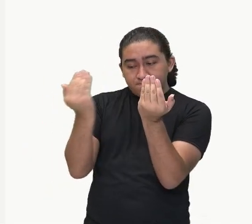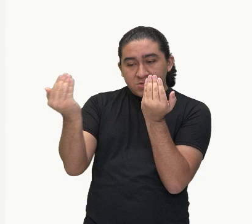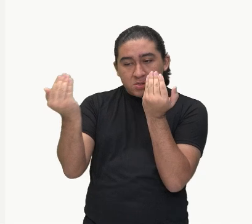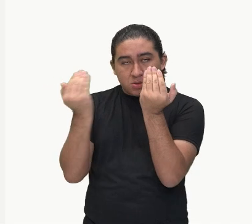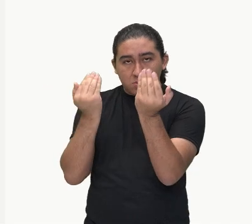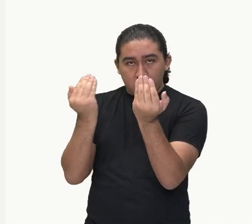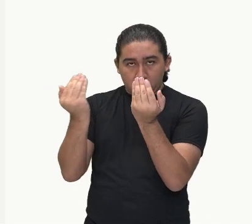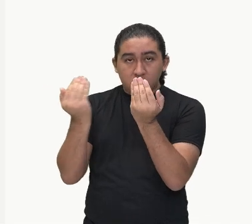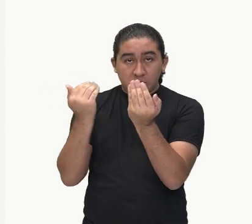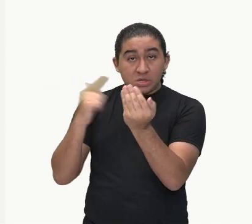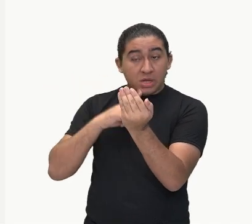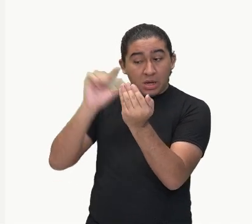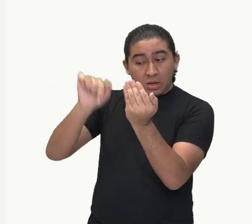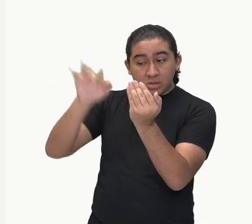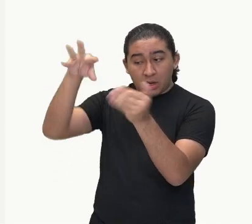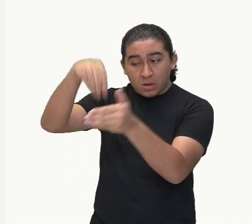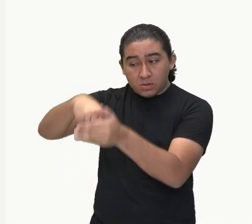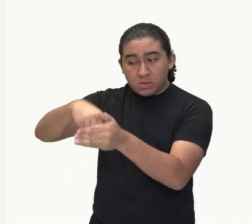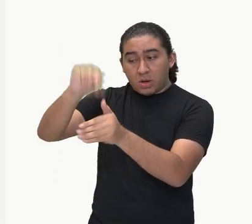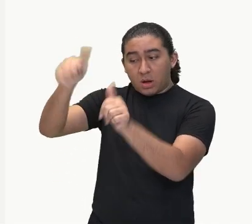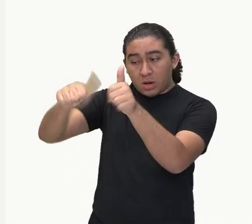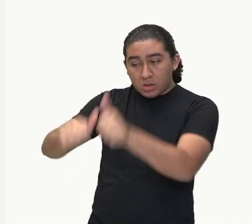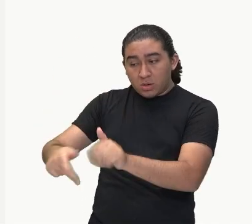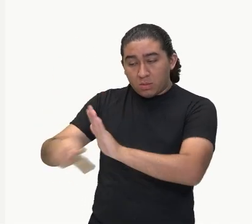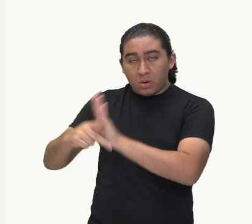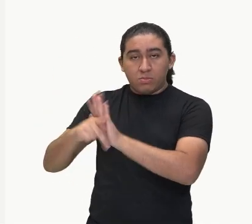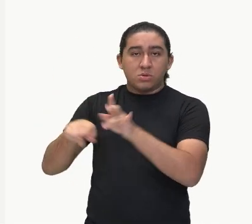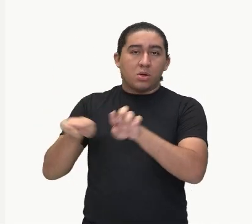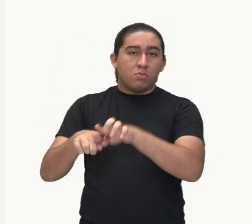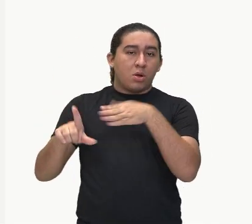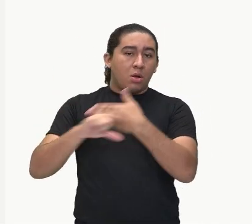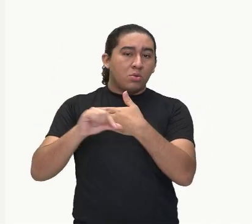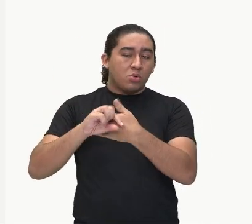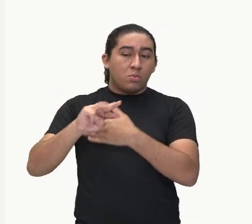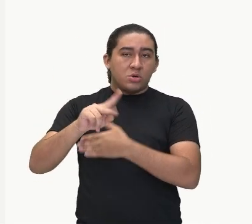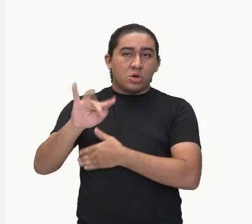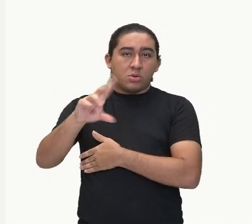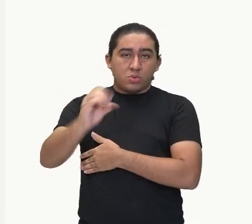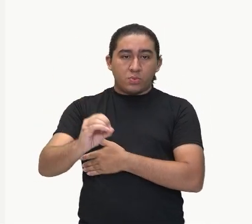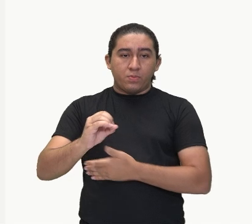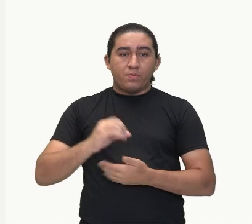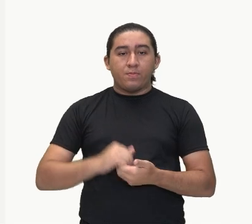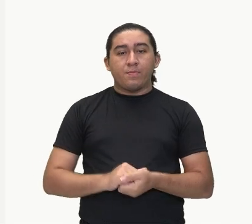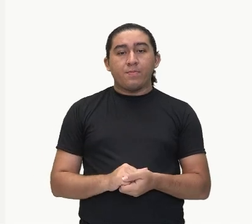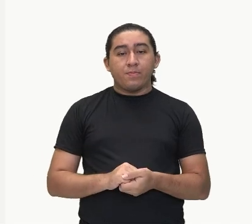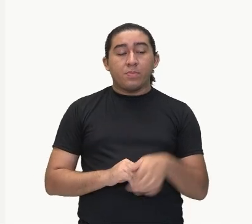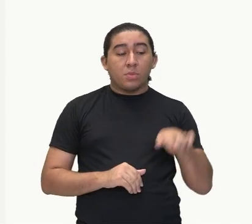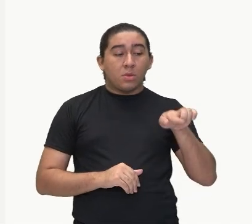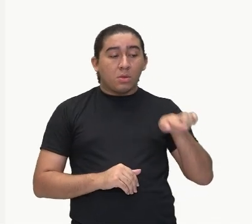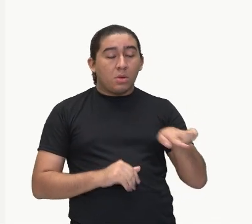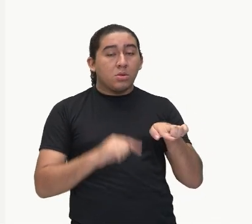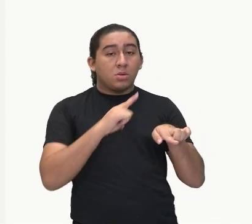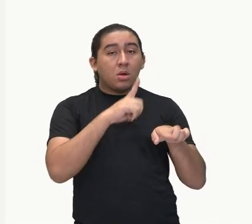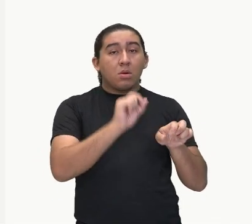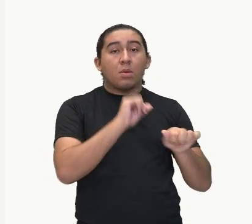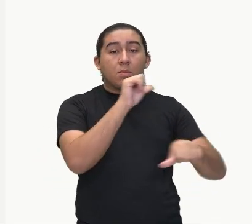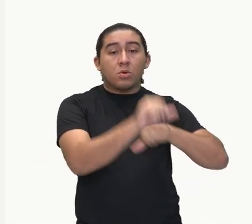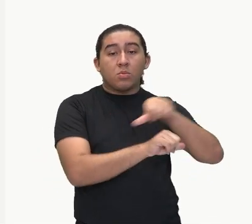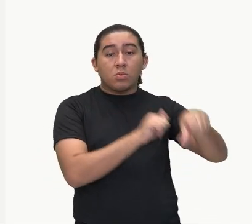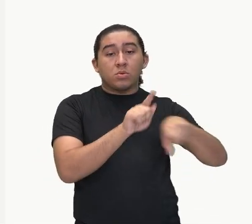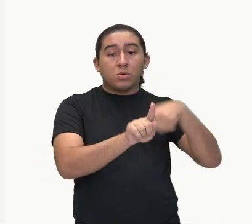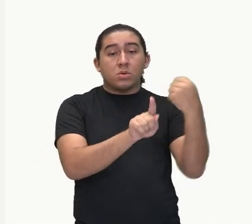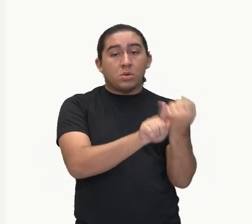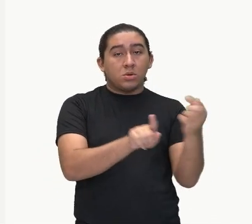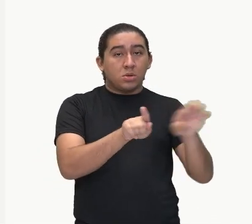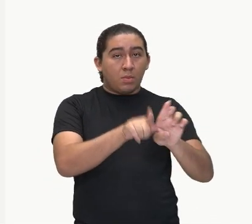obras, principalmente o Machado de Assis. No naturalismo, reforma da sociedade e